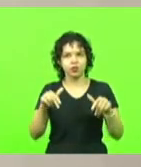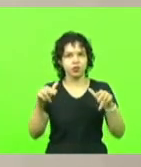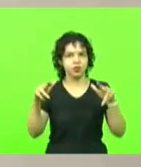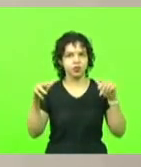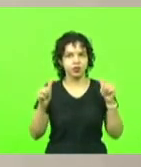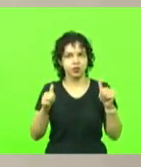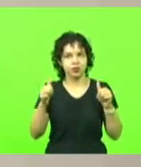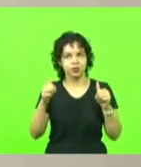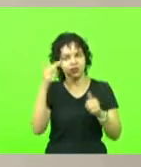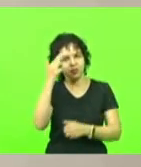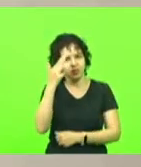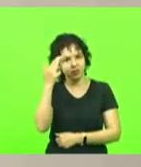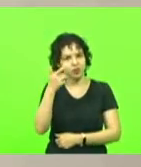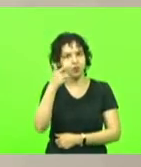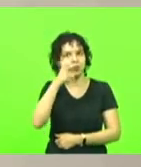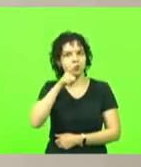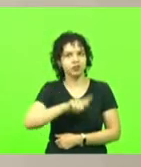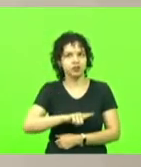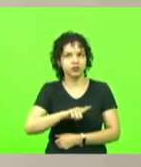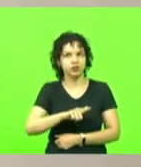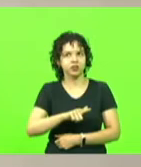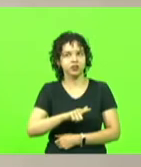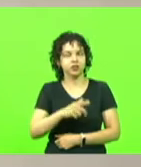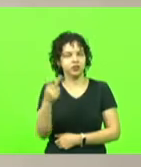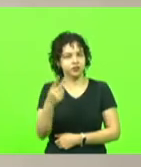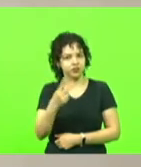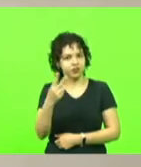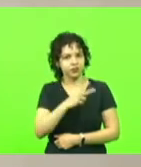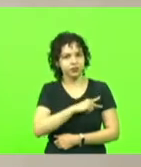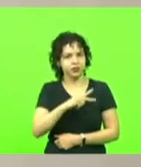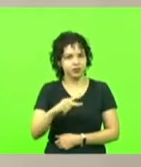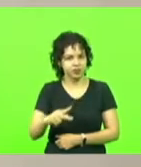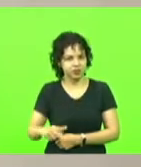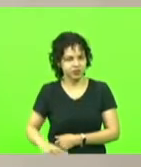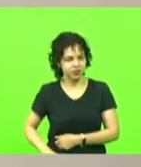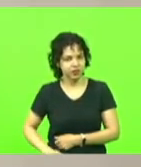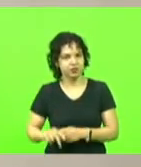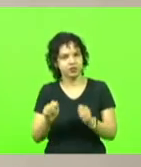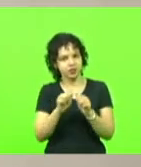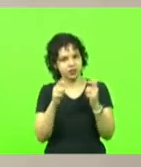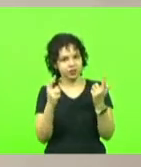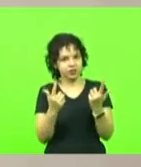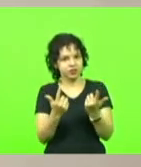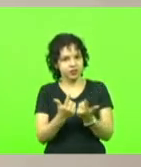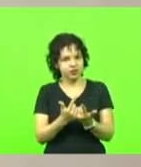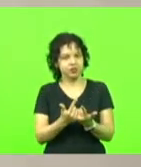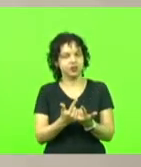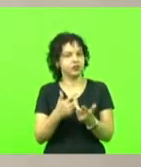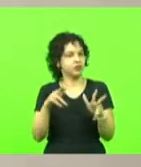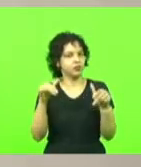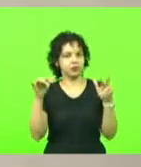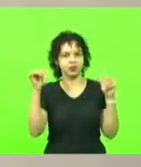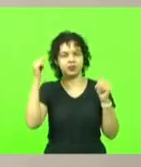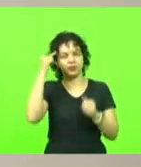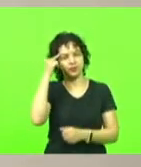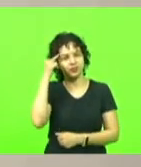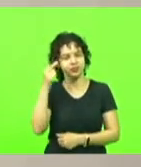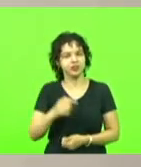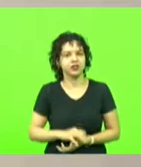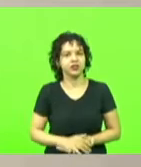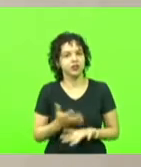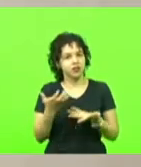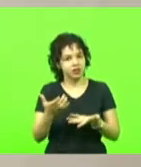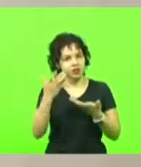conseguir chegar na vice-presidência da casa. E quero agradecer a cada um,